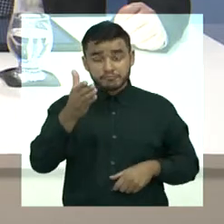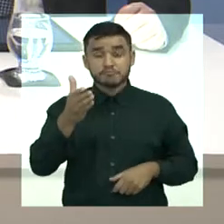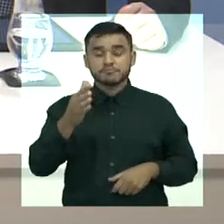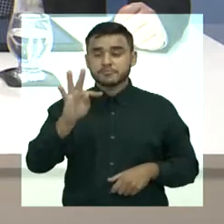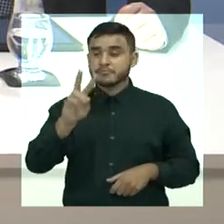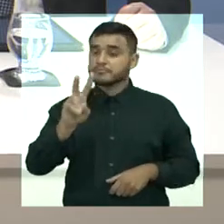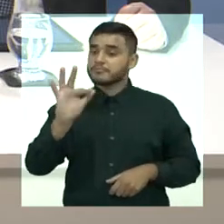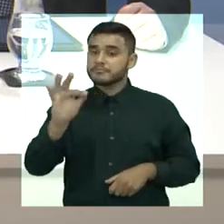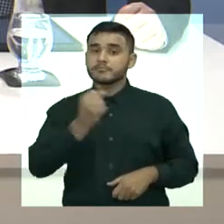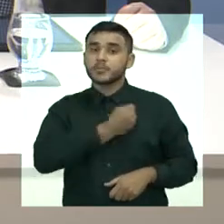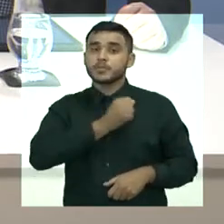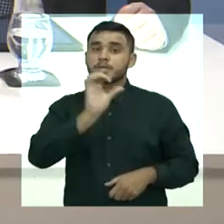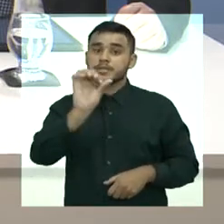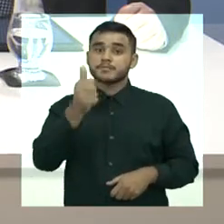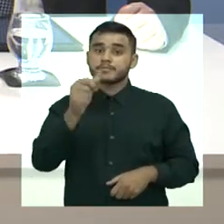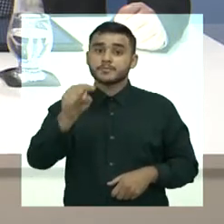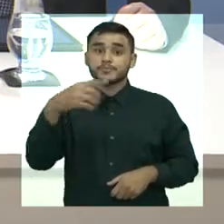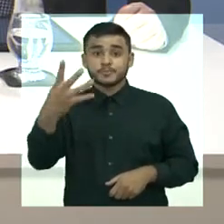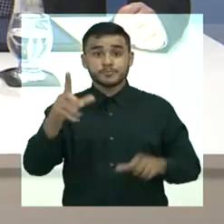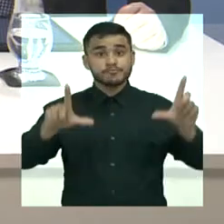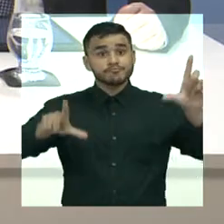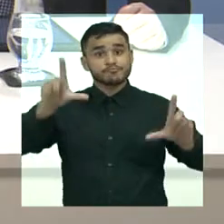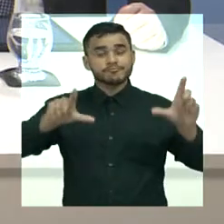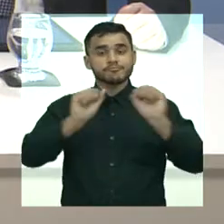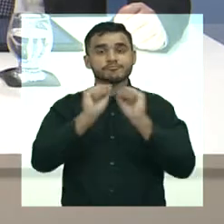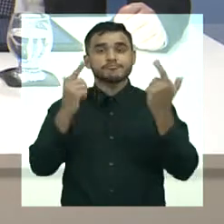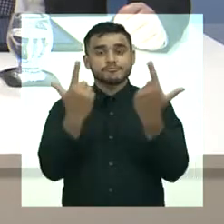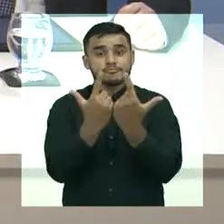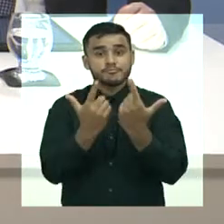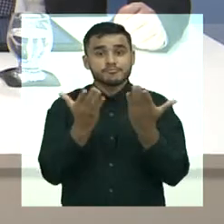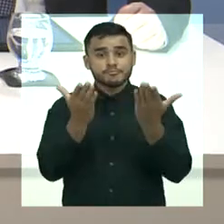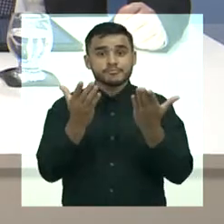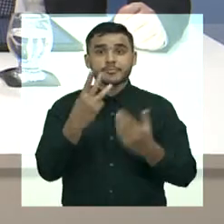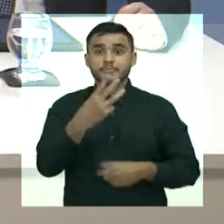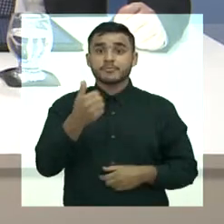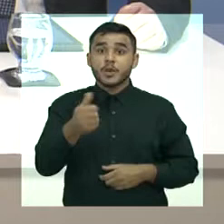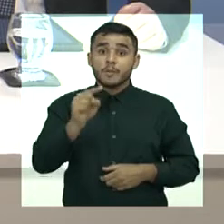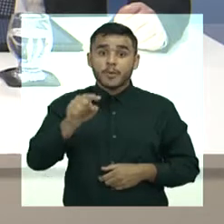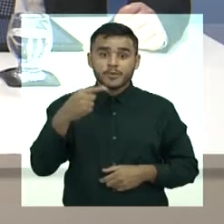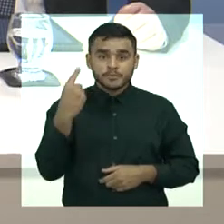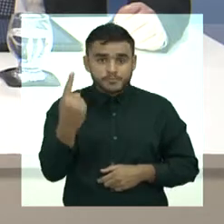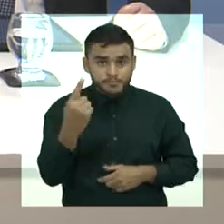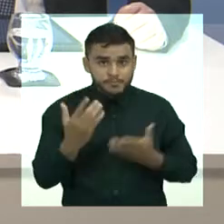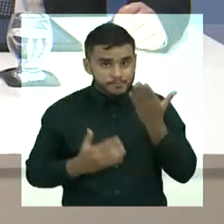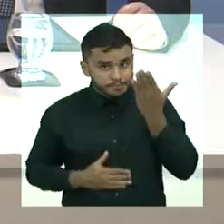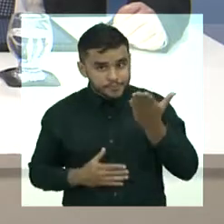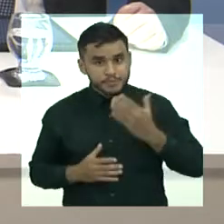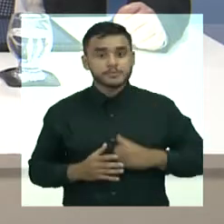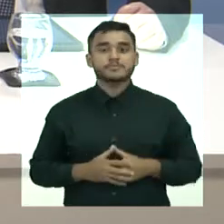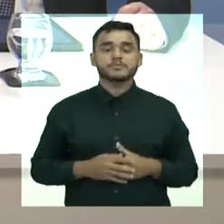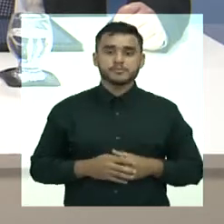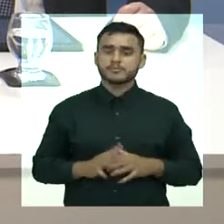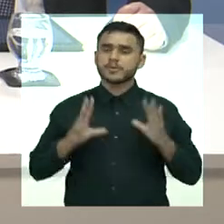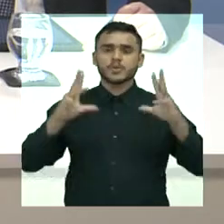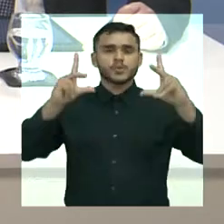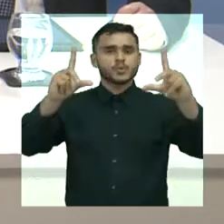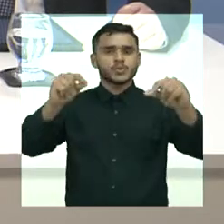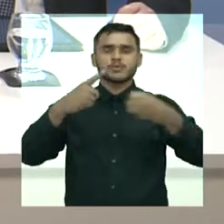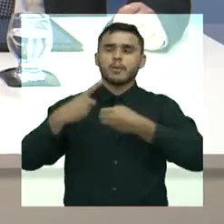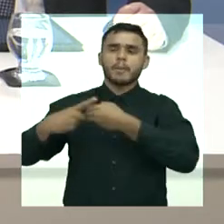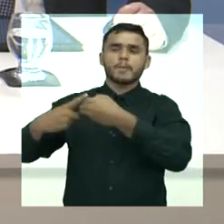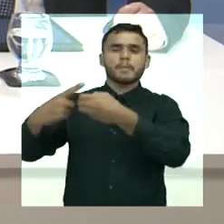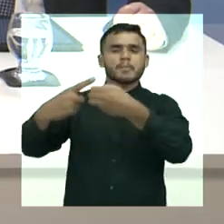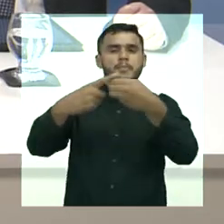Fortaleza, canal 61.4, e pela TV Assembleia, canal 31.1. E pela TV Assembleia, também em suas